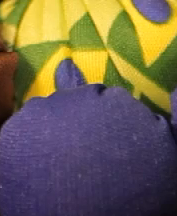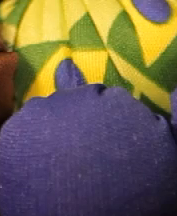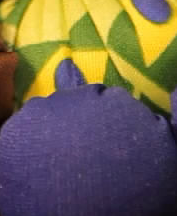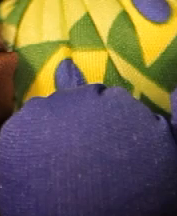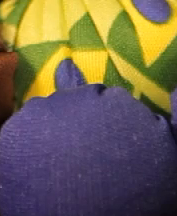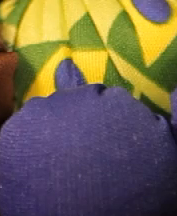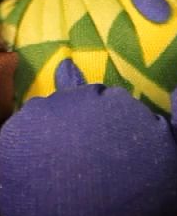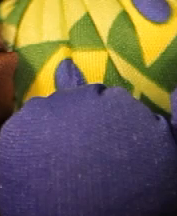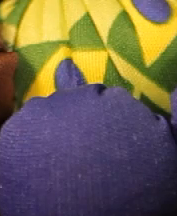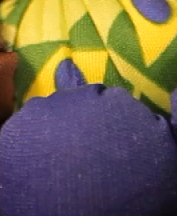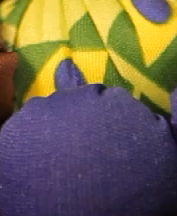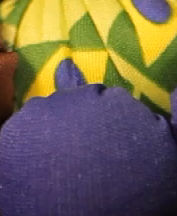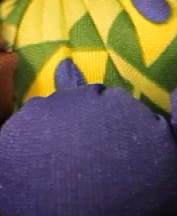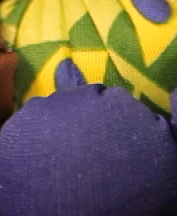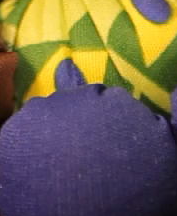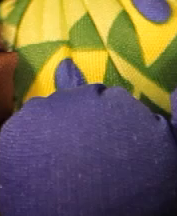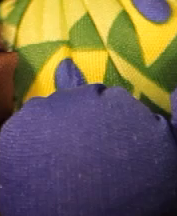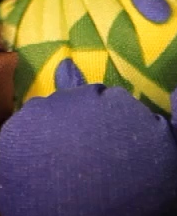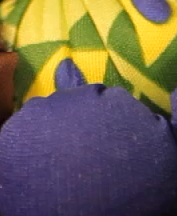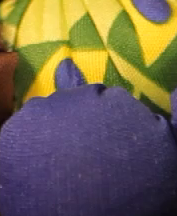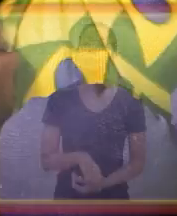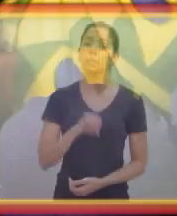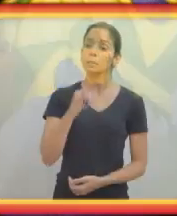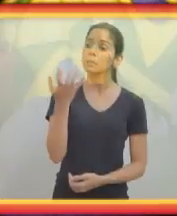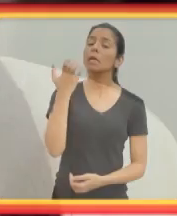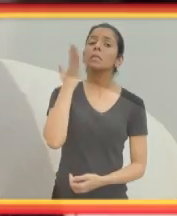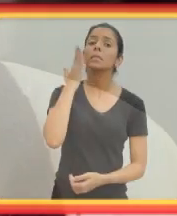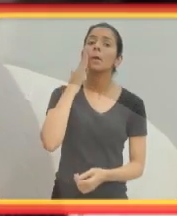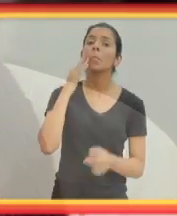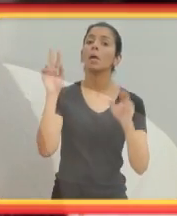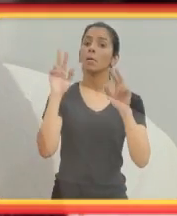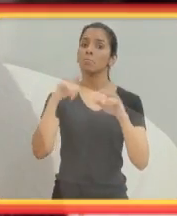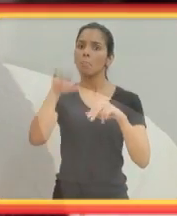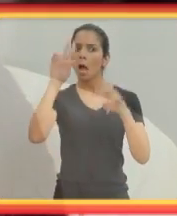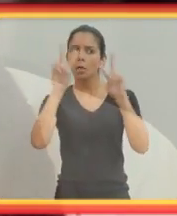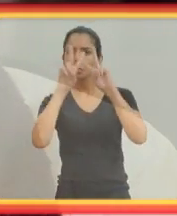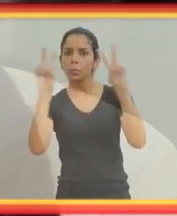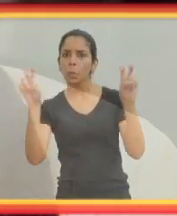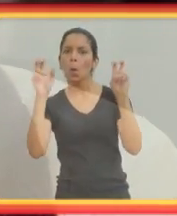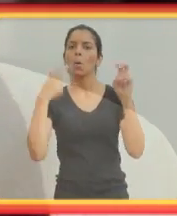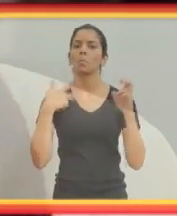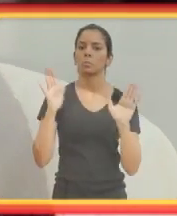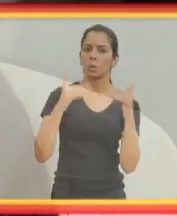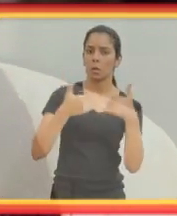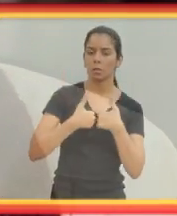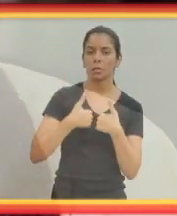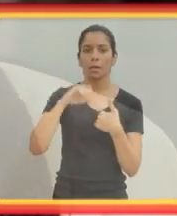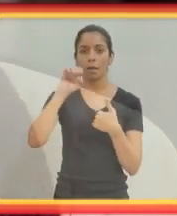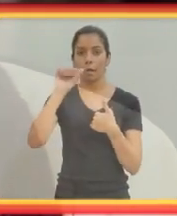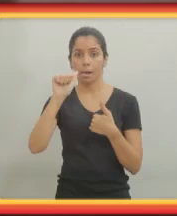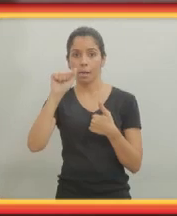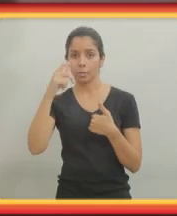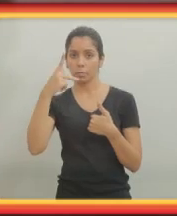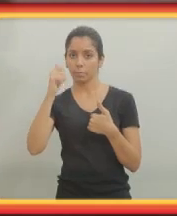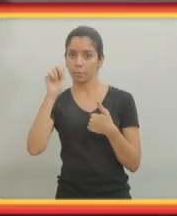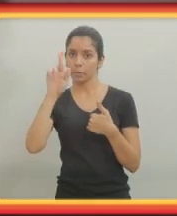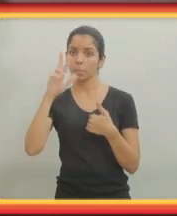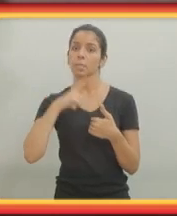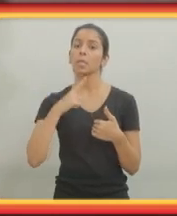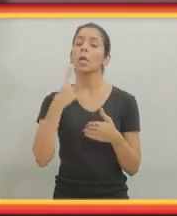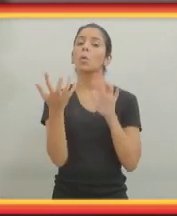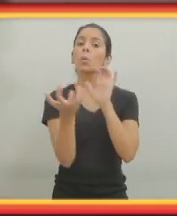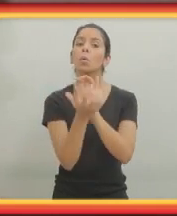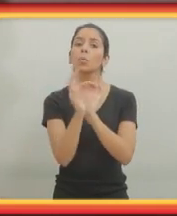uma bancada, 2 bonecas negras. Quiser saber mais a respeito do autismo, a síndrome de Asperger, tem um grupo